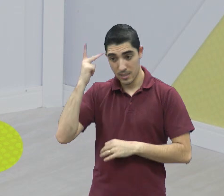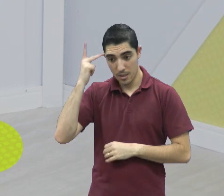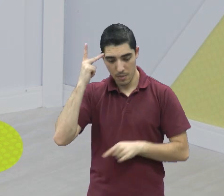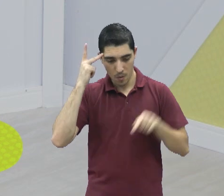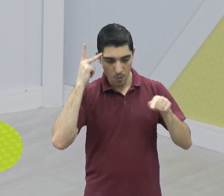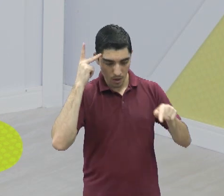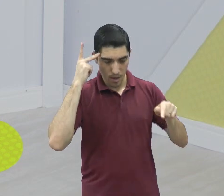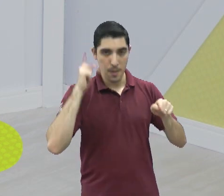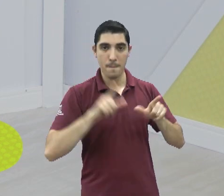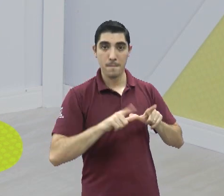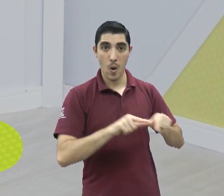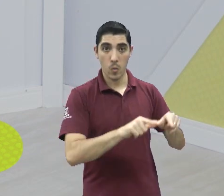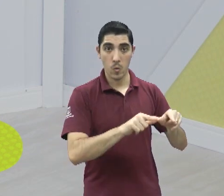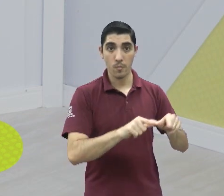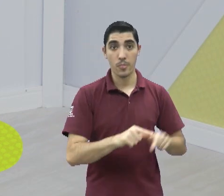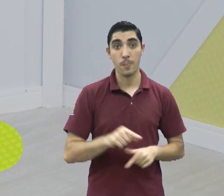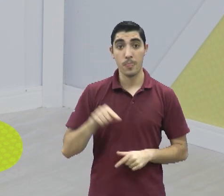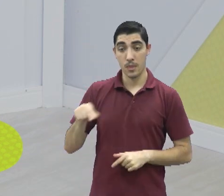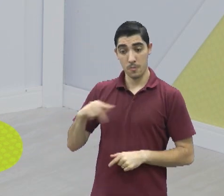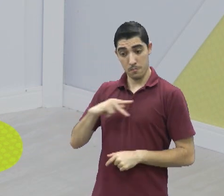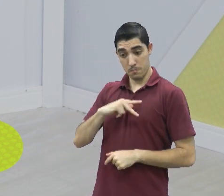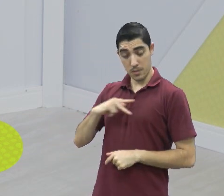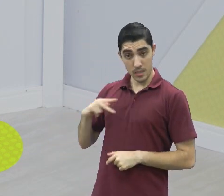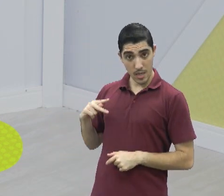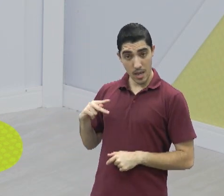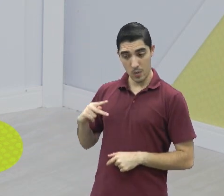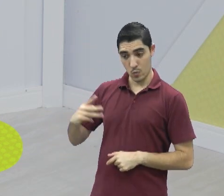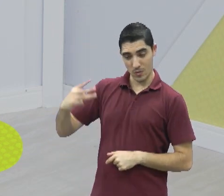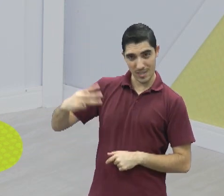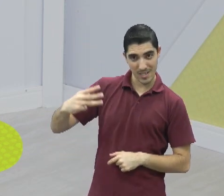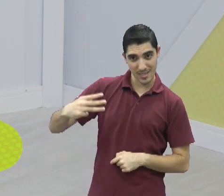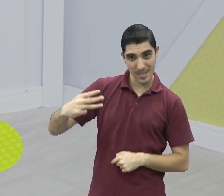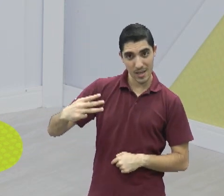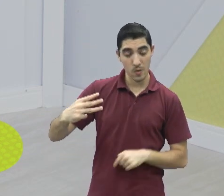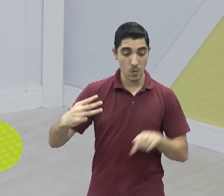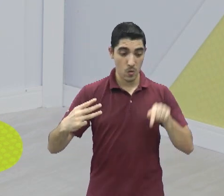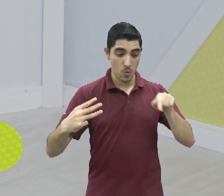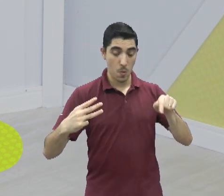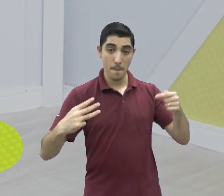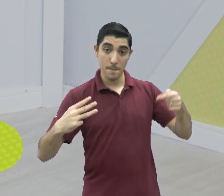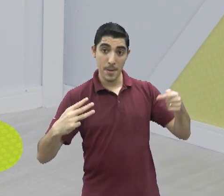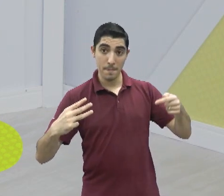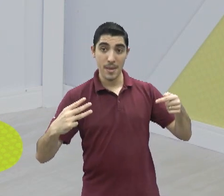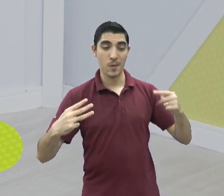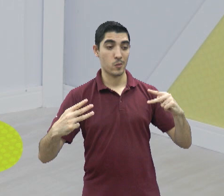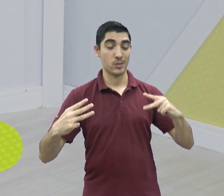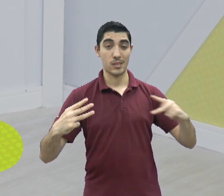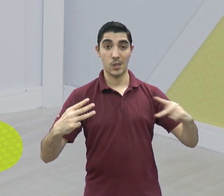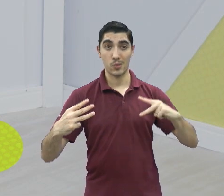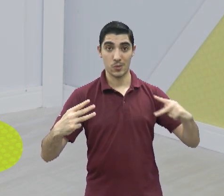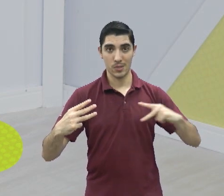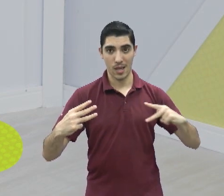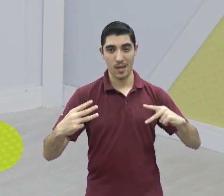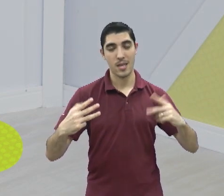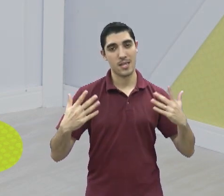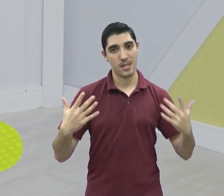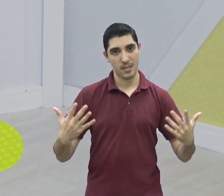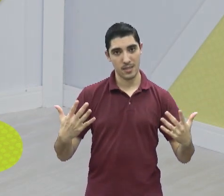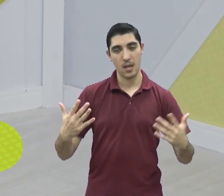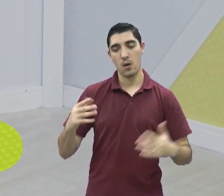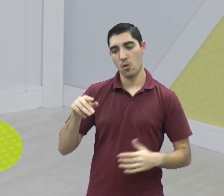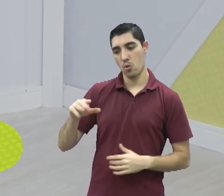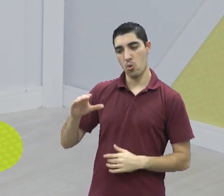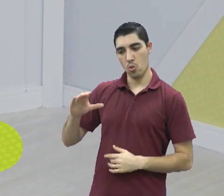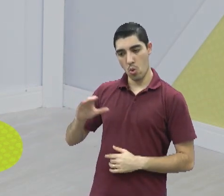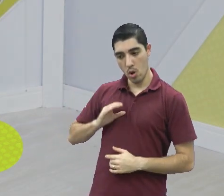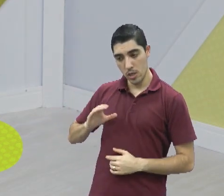Bauru. O Pinheiros ficou na terceira posição, vai enfrentar o primeiro do grupo B, que é o São José. Corinthians e Paulistano